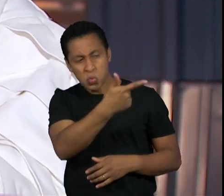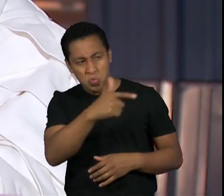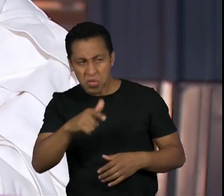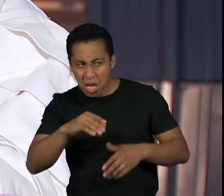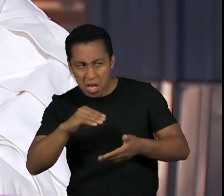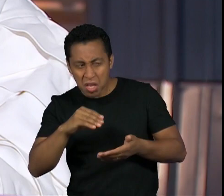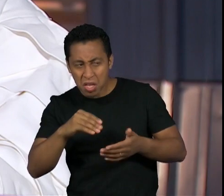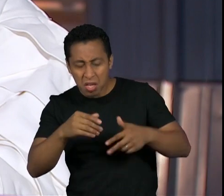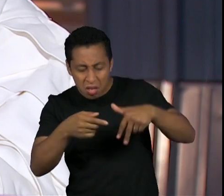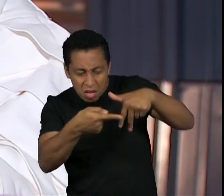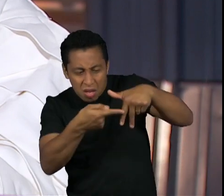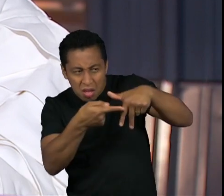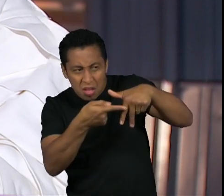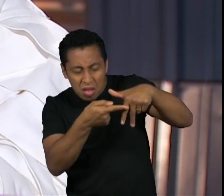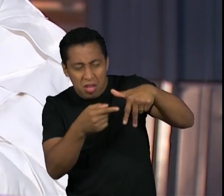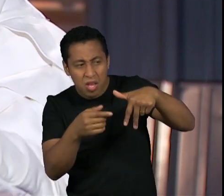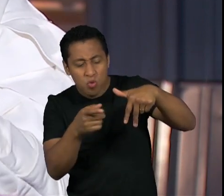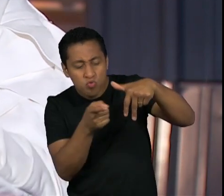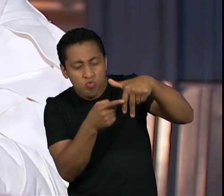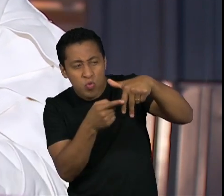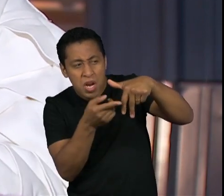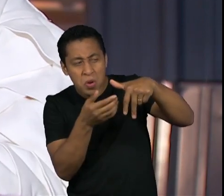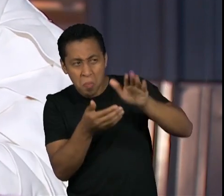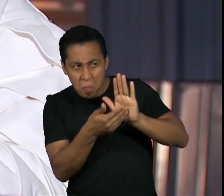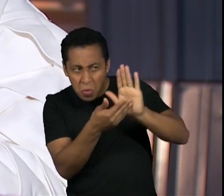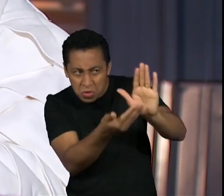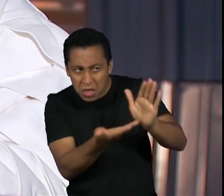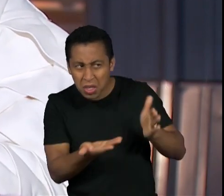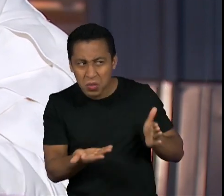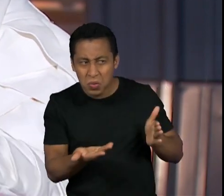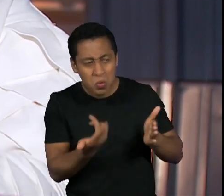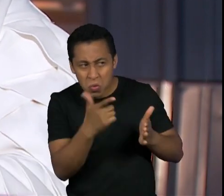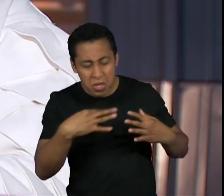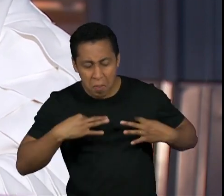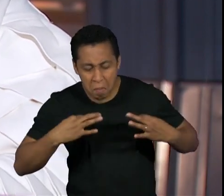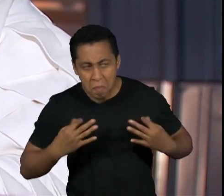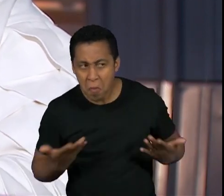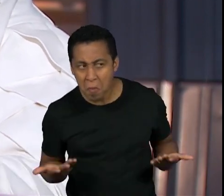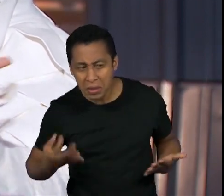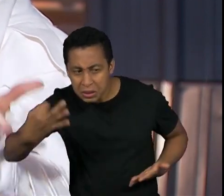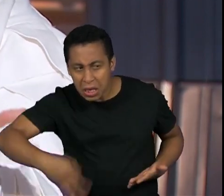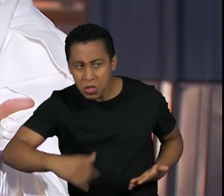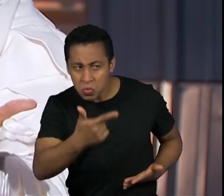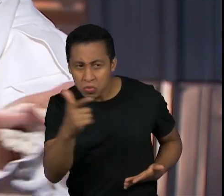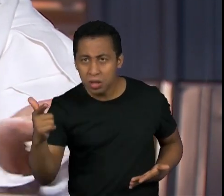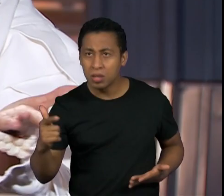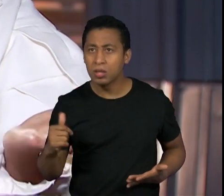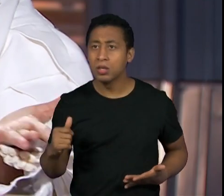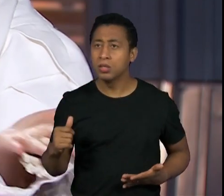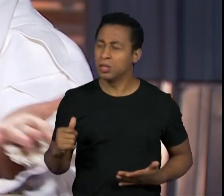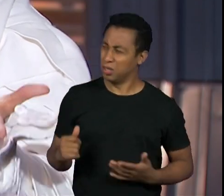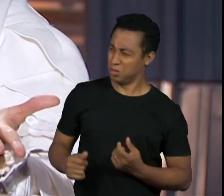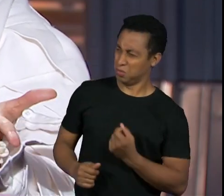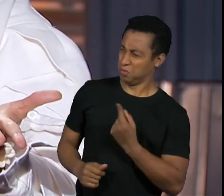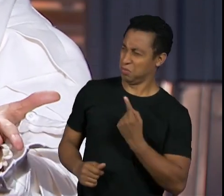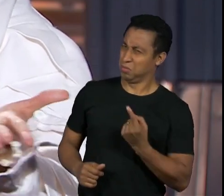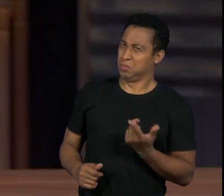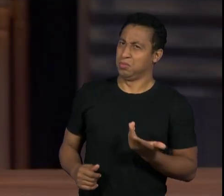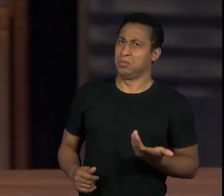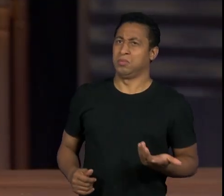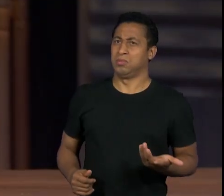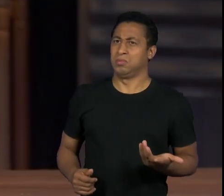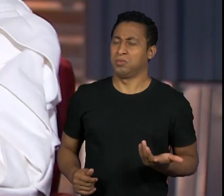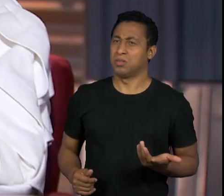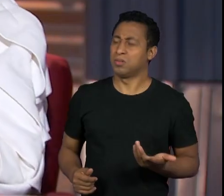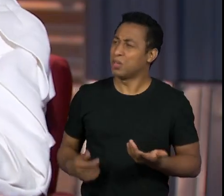joelho está aparecendo. O olhar para a alcinha. Sim. E aí eu sempre conto. Eu disse, eu fofoco mesmo. Mas, por favor. Não